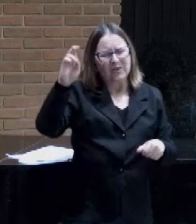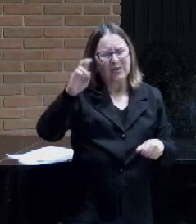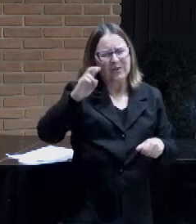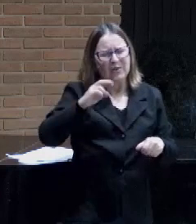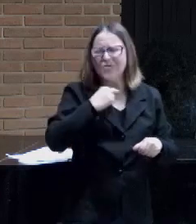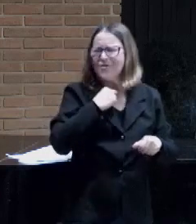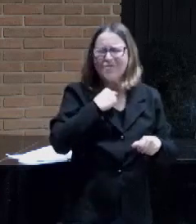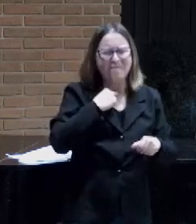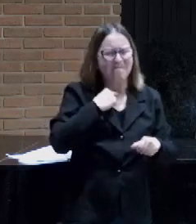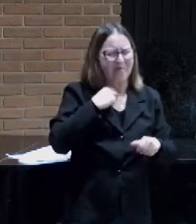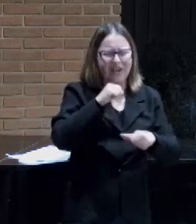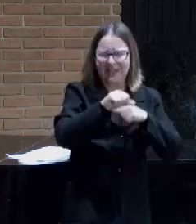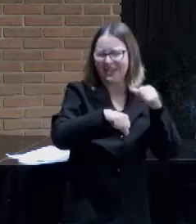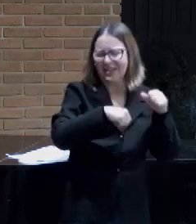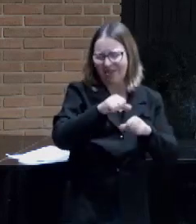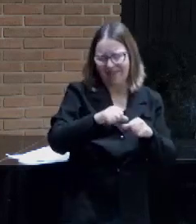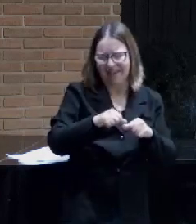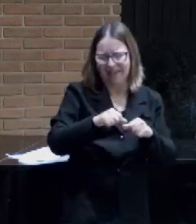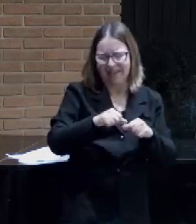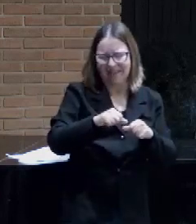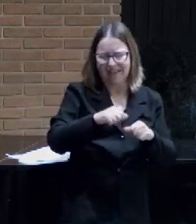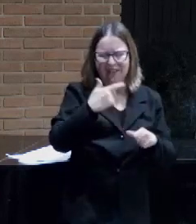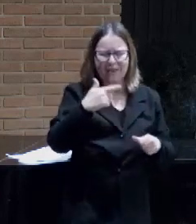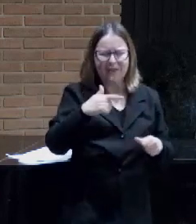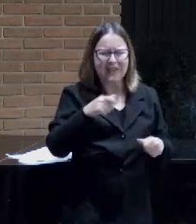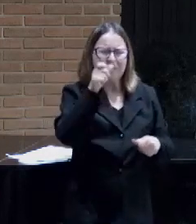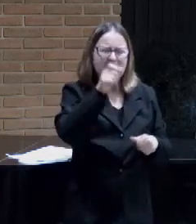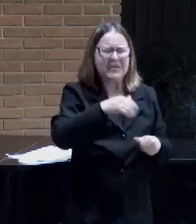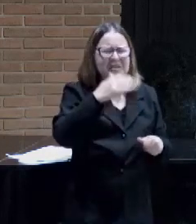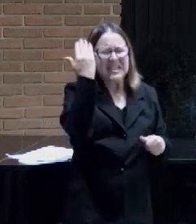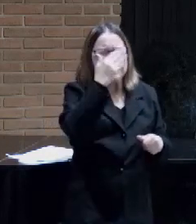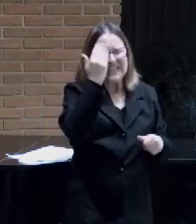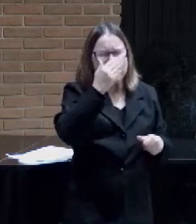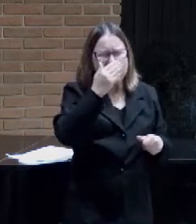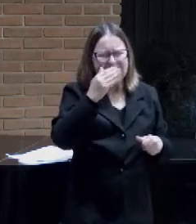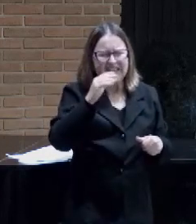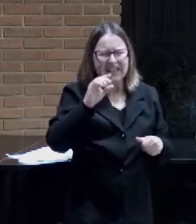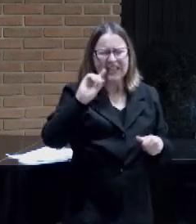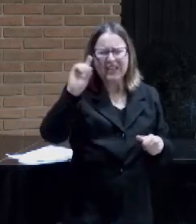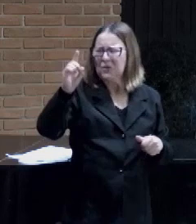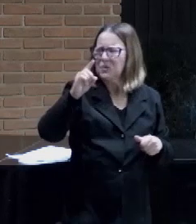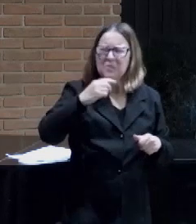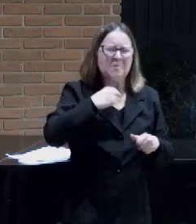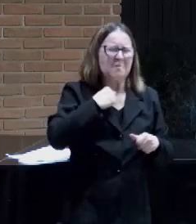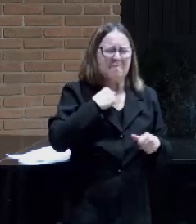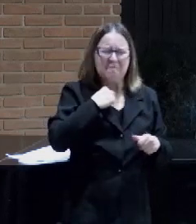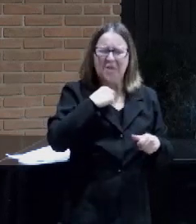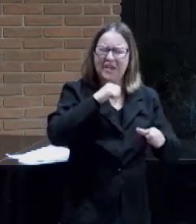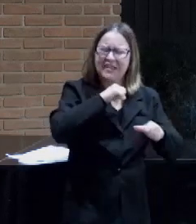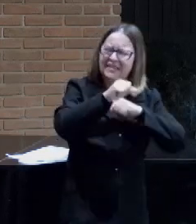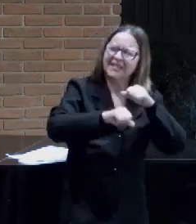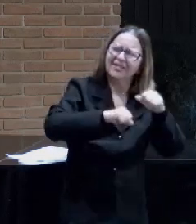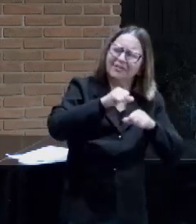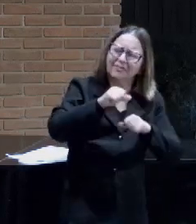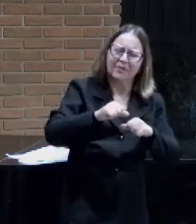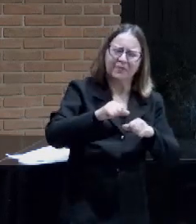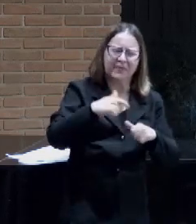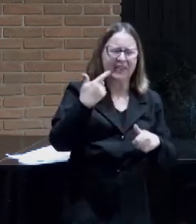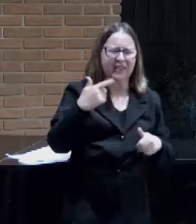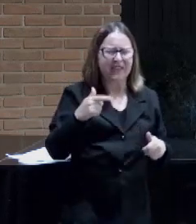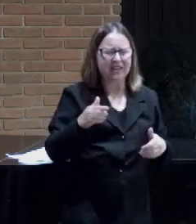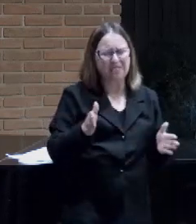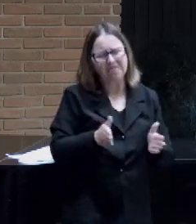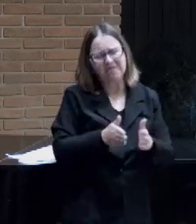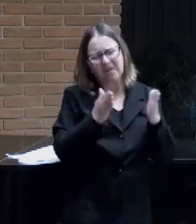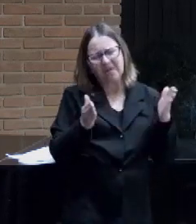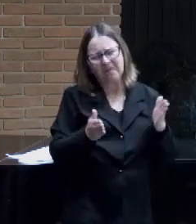homem cego que o Senhor não possa fazer com que venha ver por conta da sua luz. Não existe pobreza que